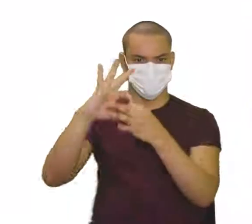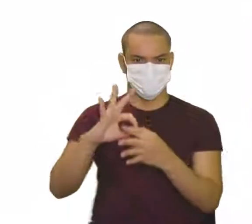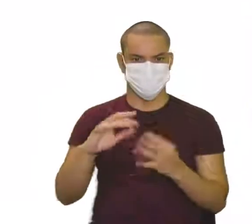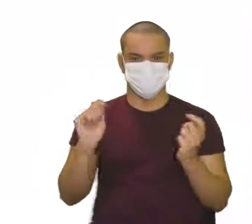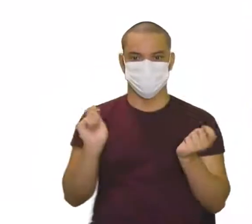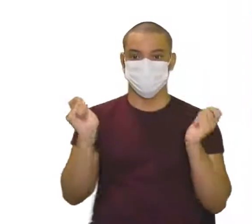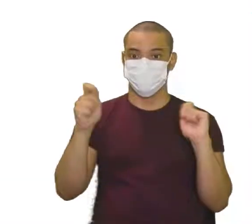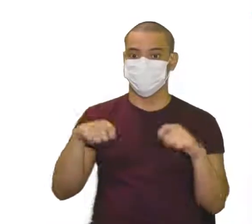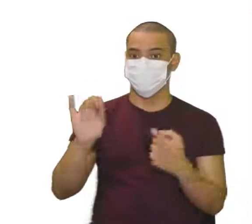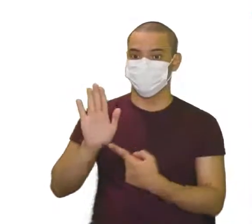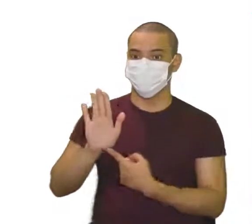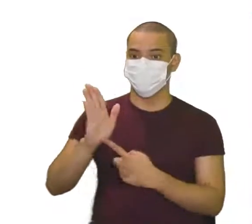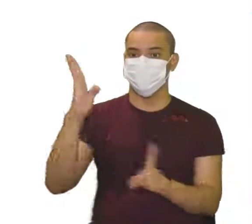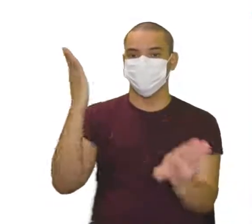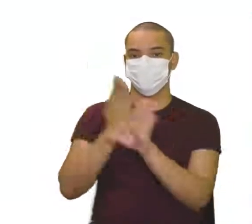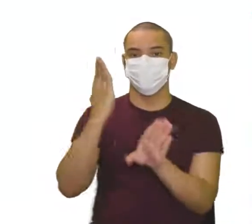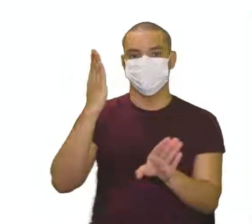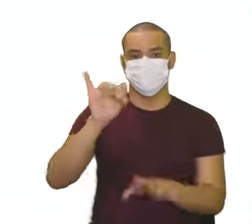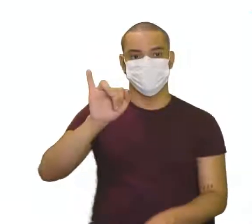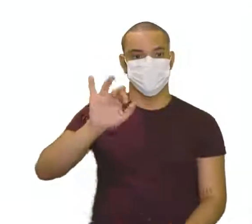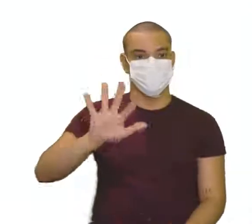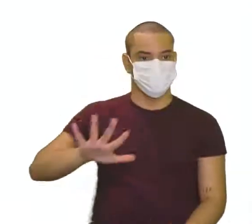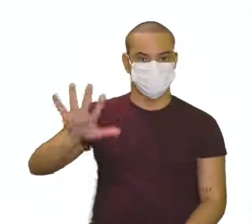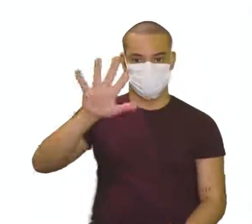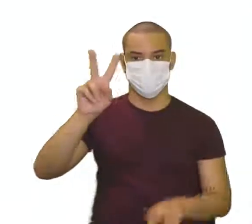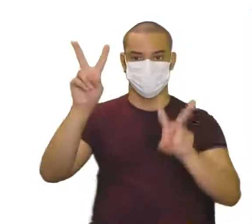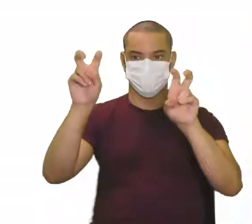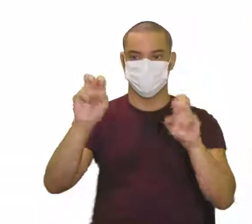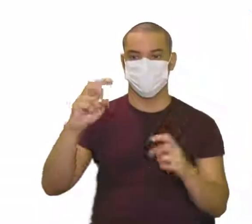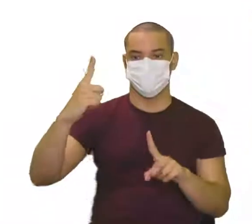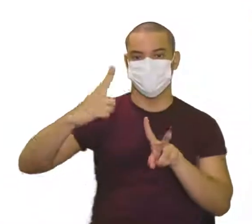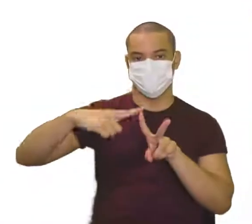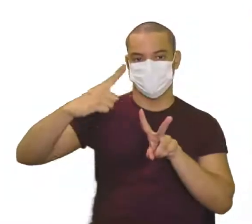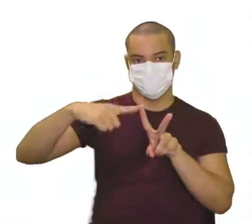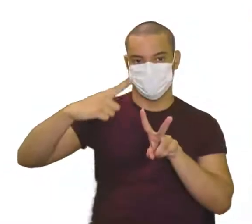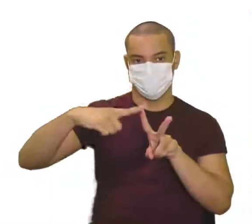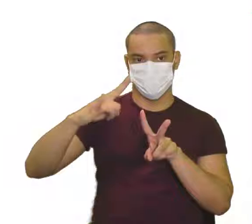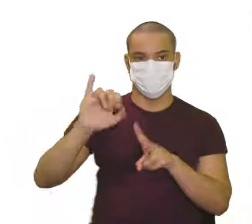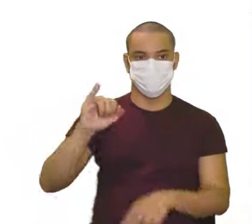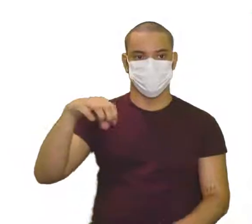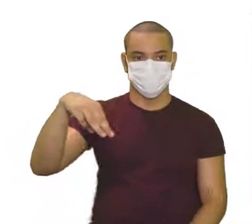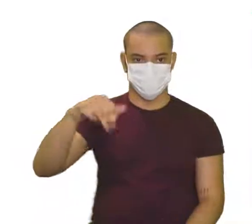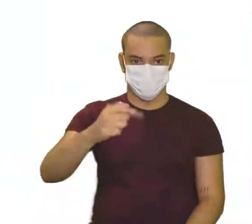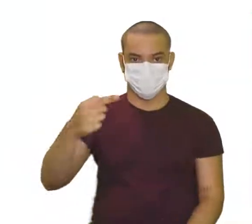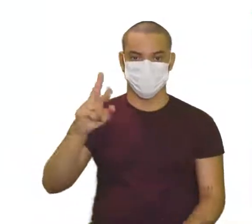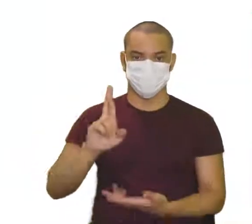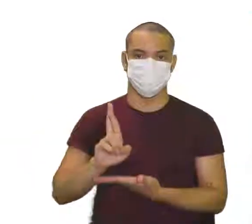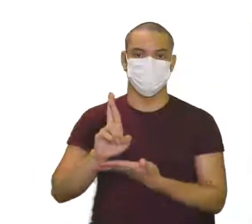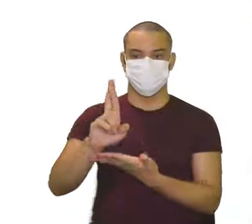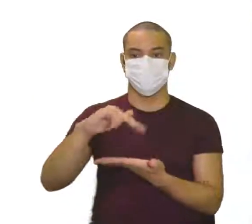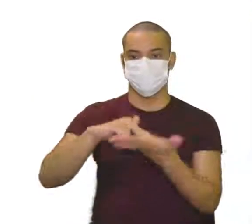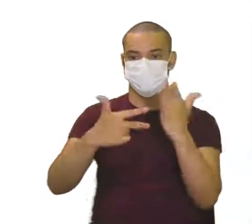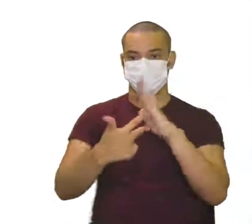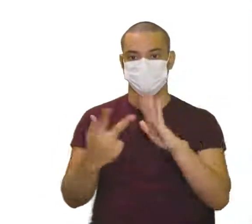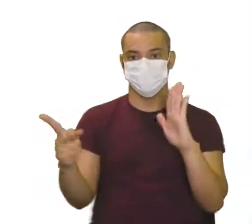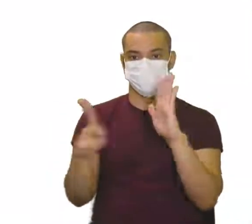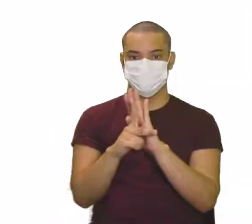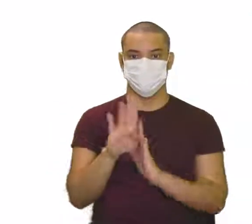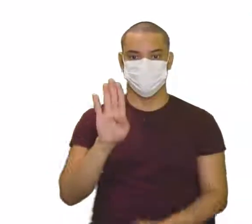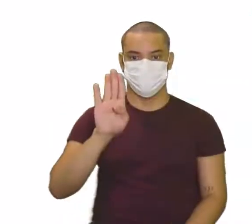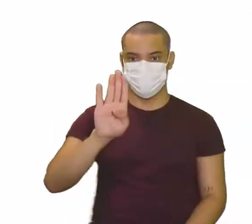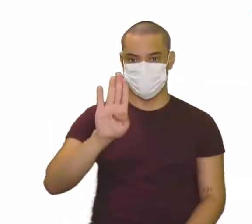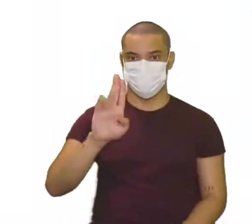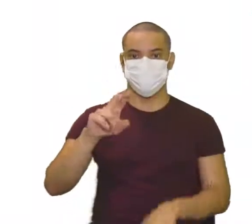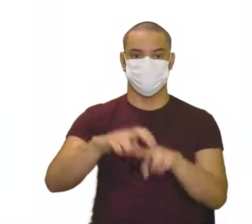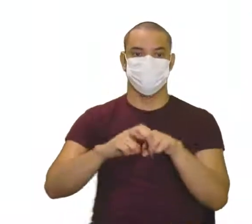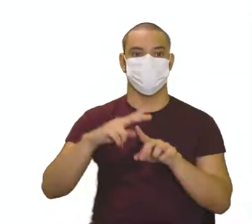pode ser mostrado através da imagem de um vetor de um ímã, que é representado pelo vetor B. Então, pessoal, o vetor